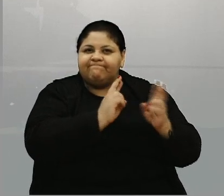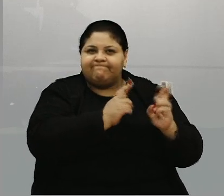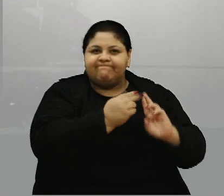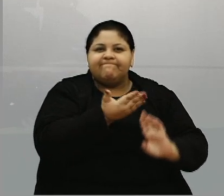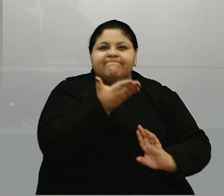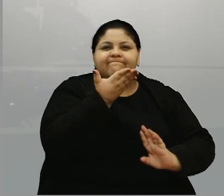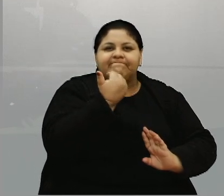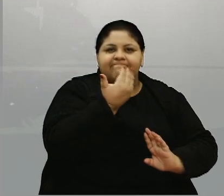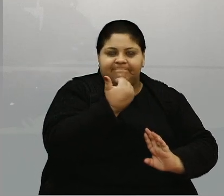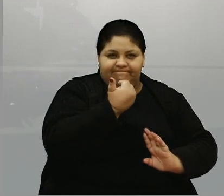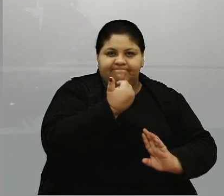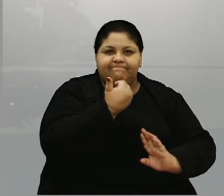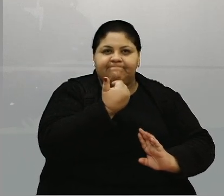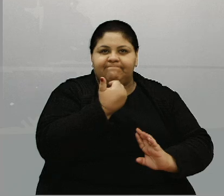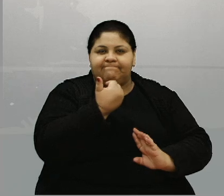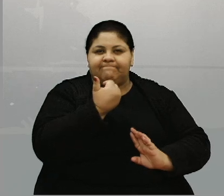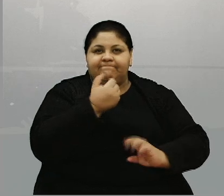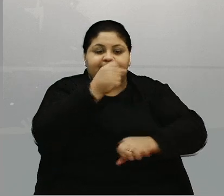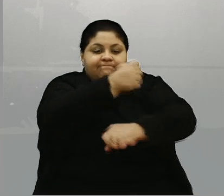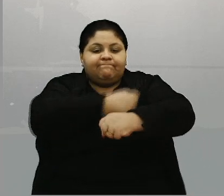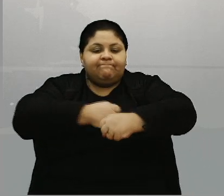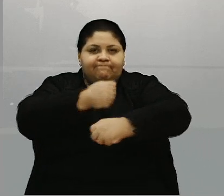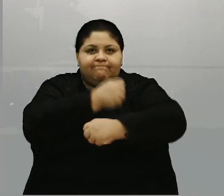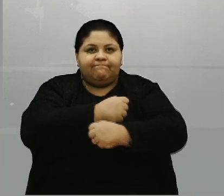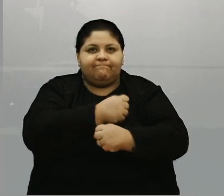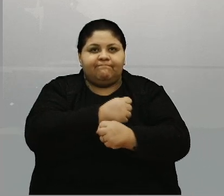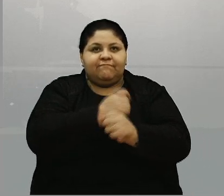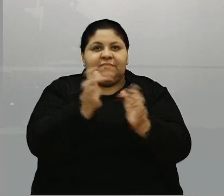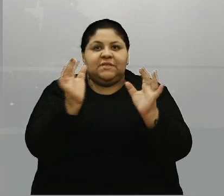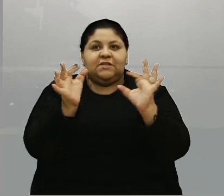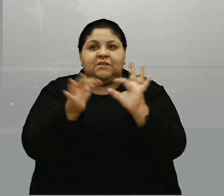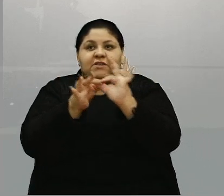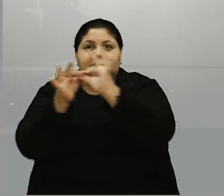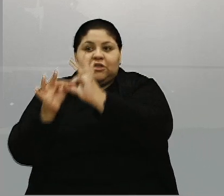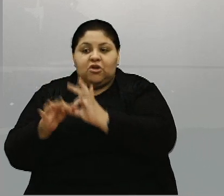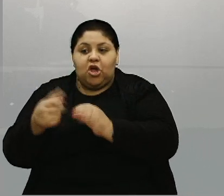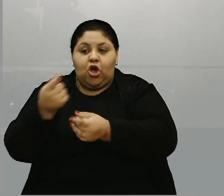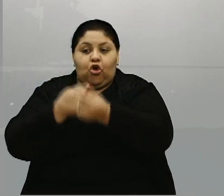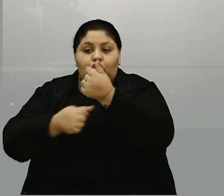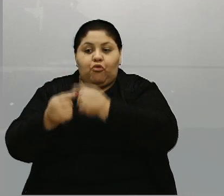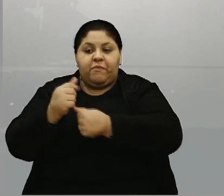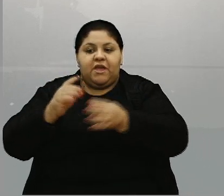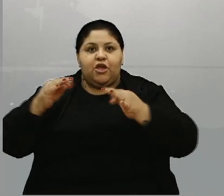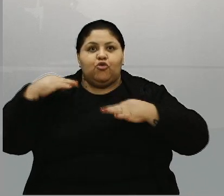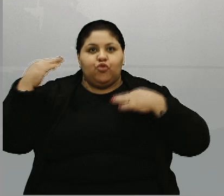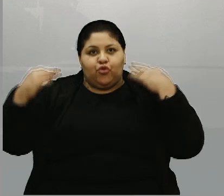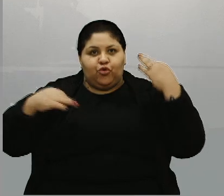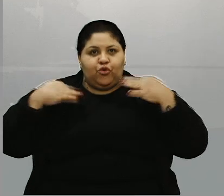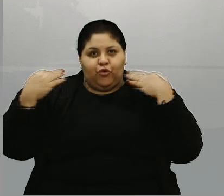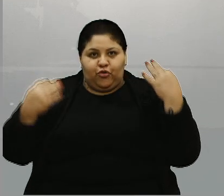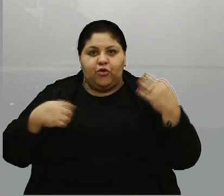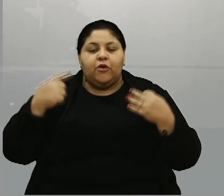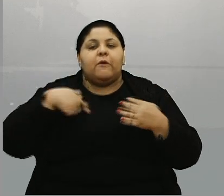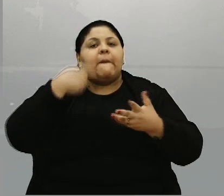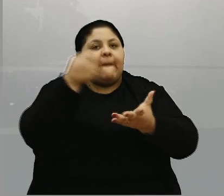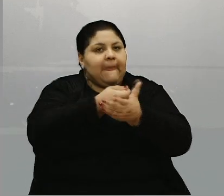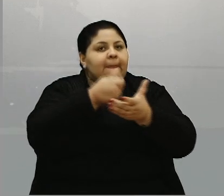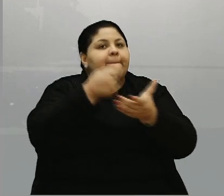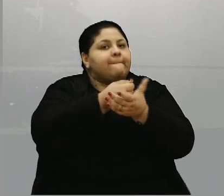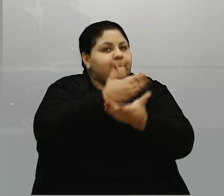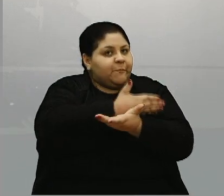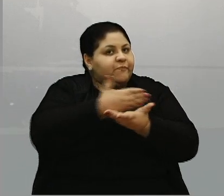comida, da gastronomia, da culinária com a economia e o turismo? E eu estou lutando desde o